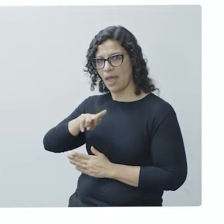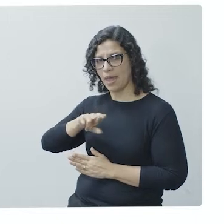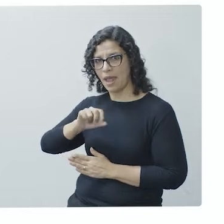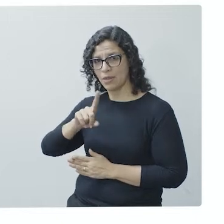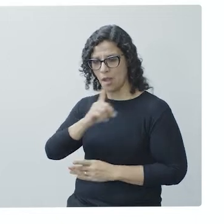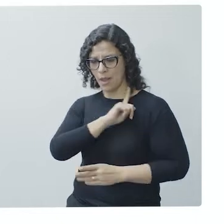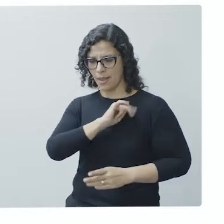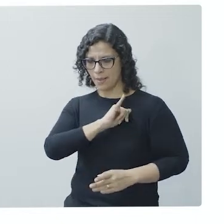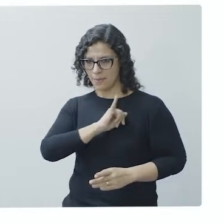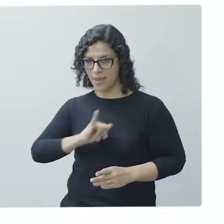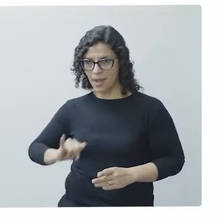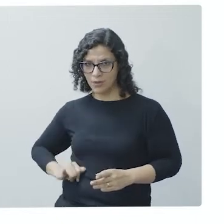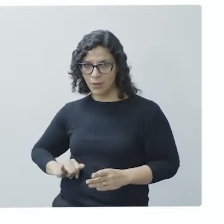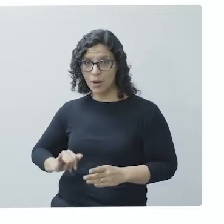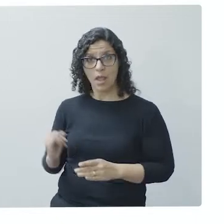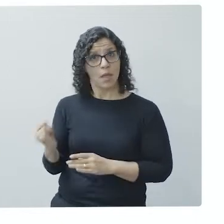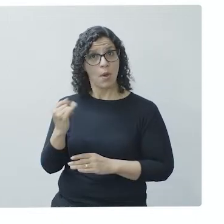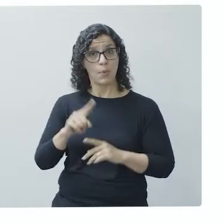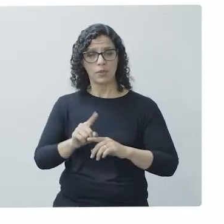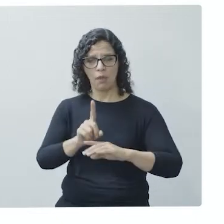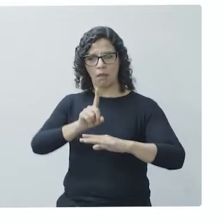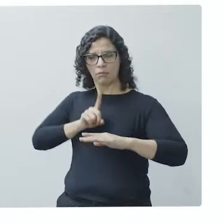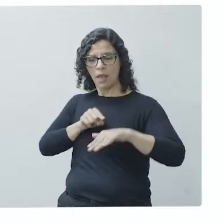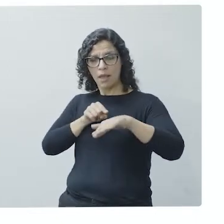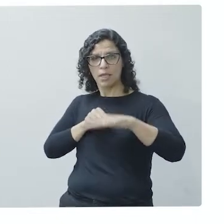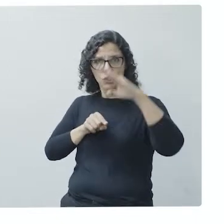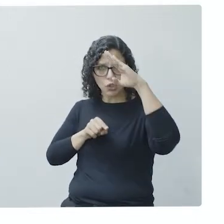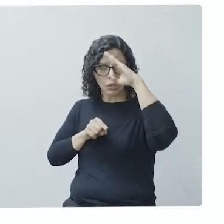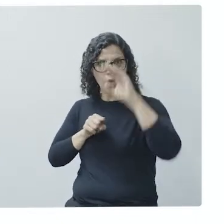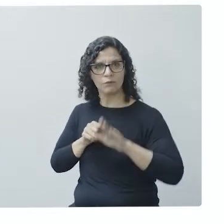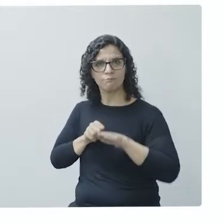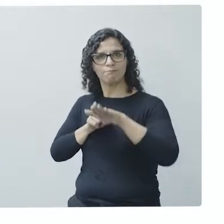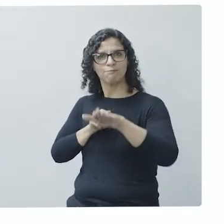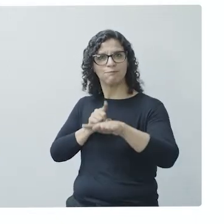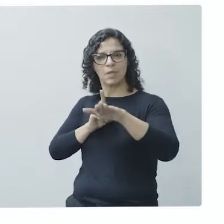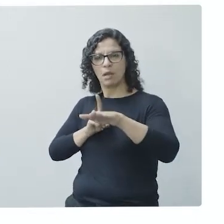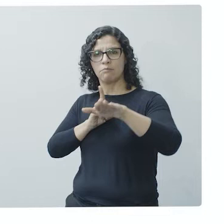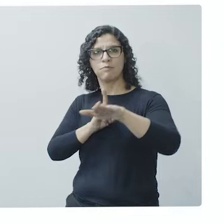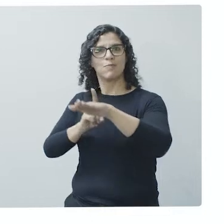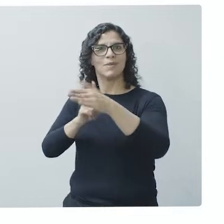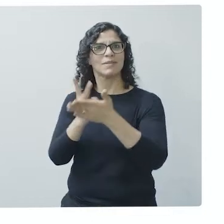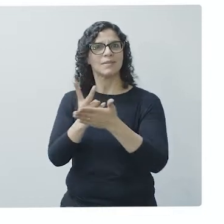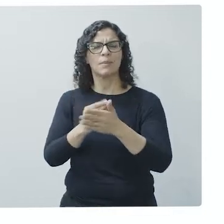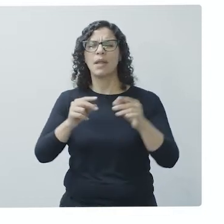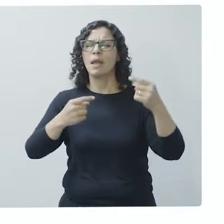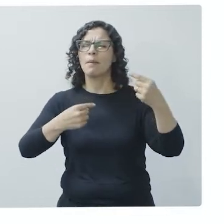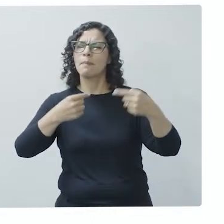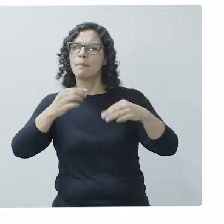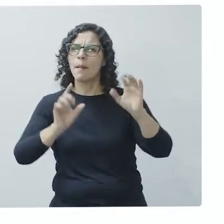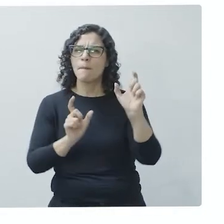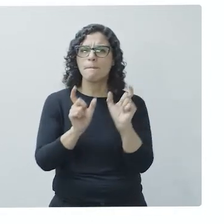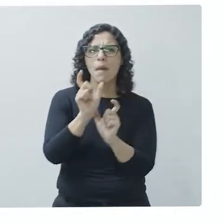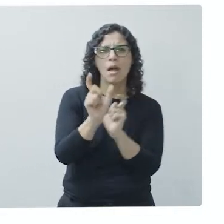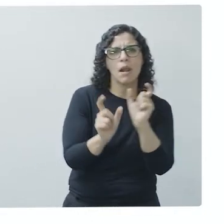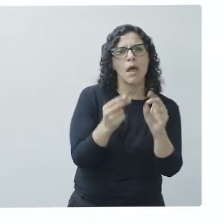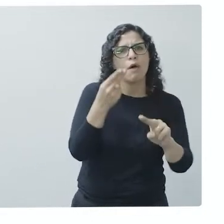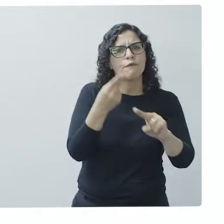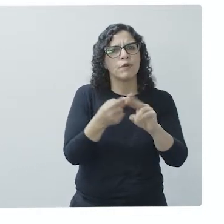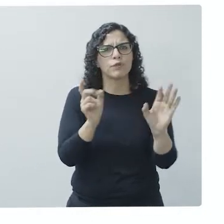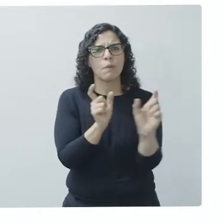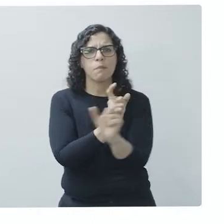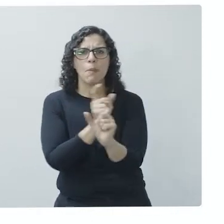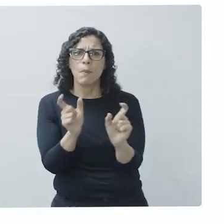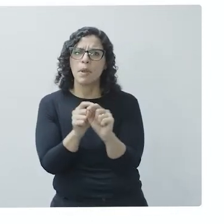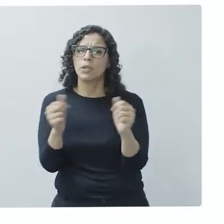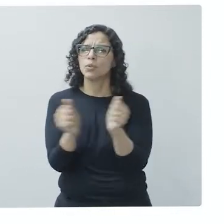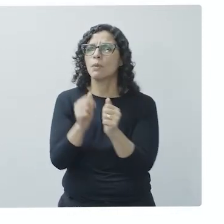importante e por isso ele vai atrás. Então é bem interessante como ele vai utilizando essas palavras, né, para a gente